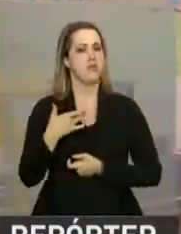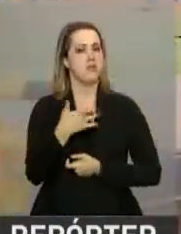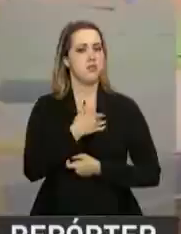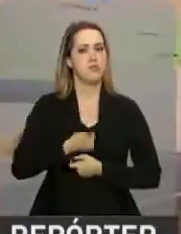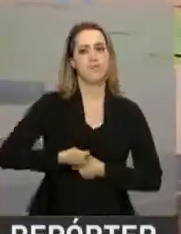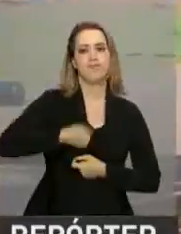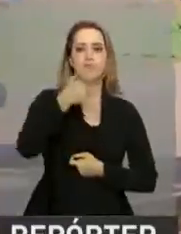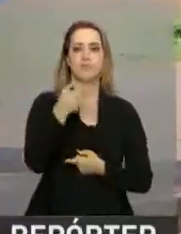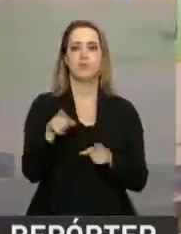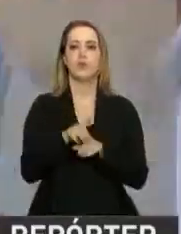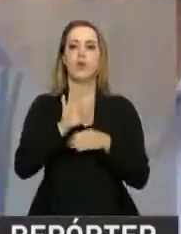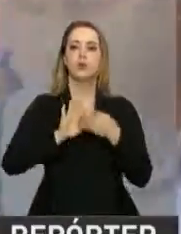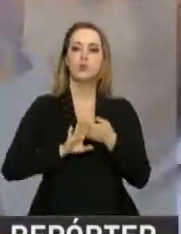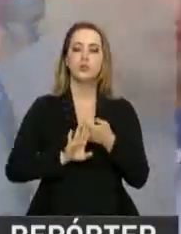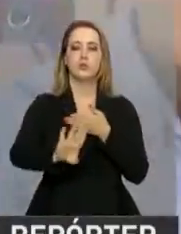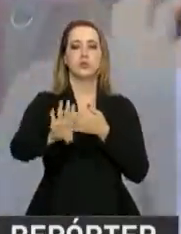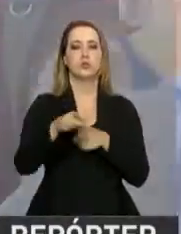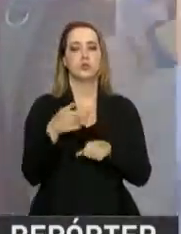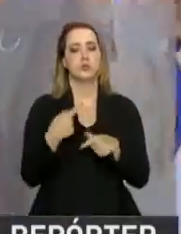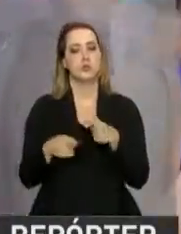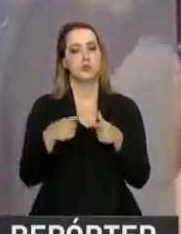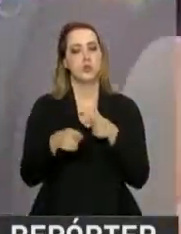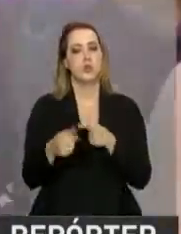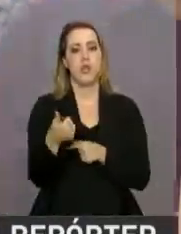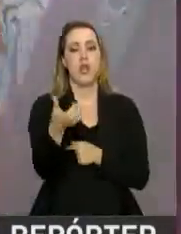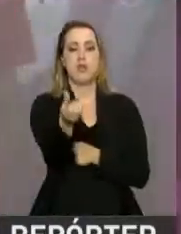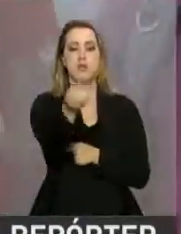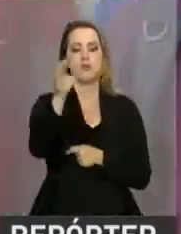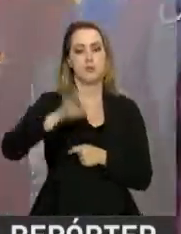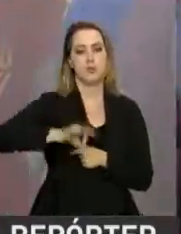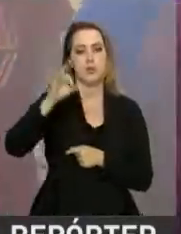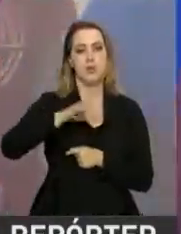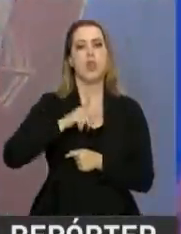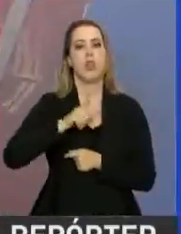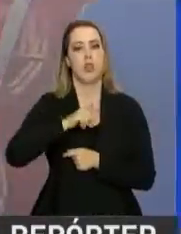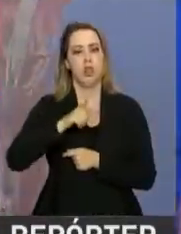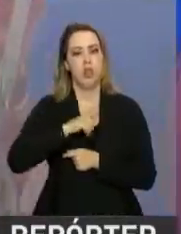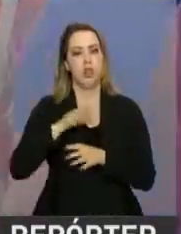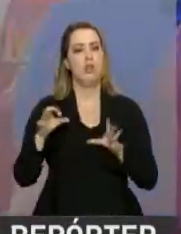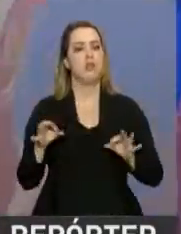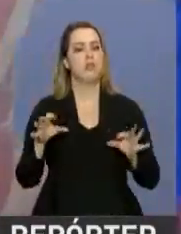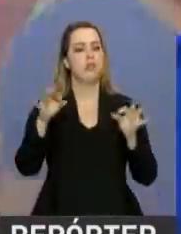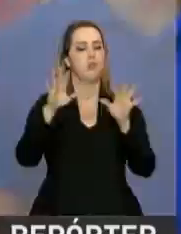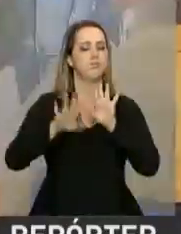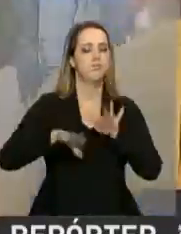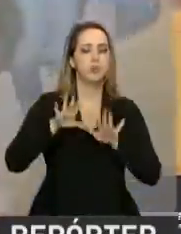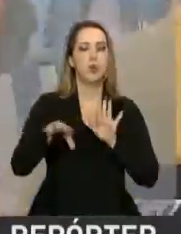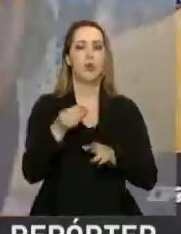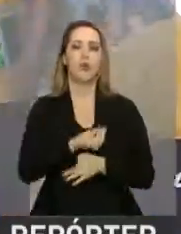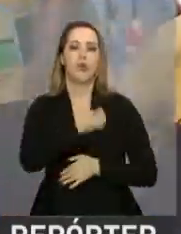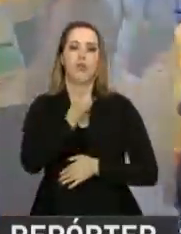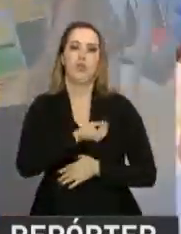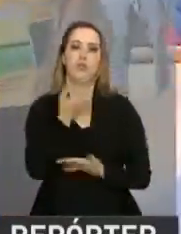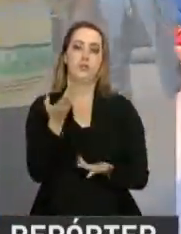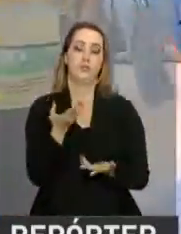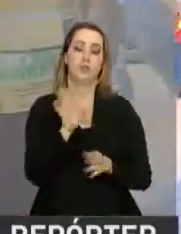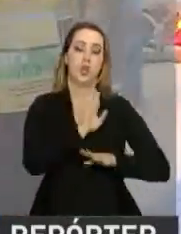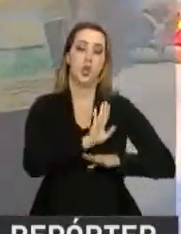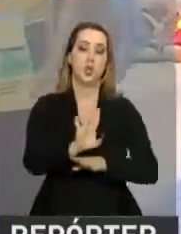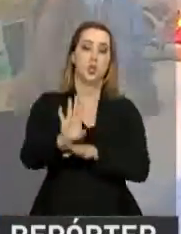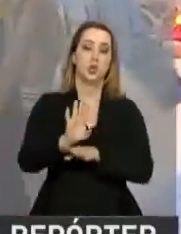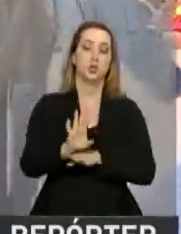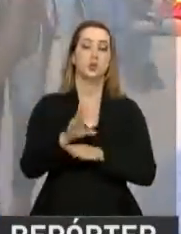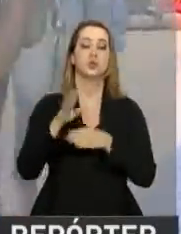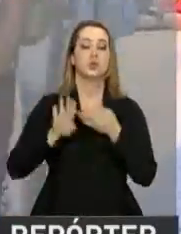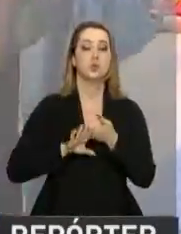ajudam a prevenir esse mal. 16% dos homens vão ter câncer de próstata em algum momento da vida. O principal aliado para prevenir